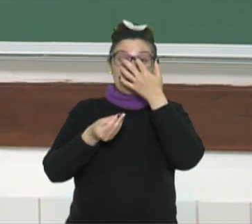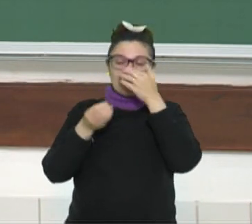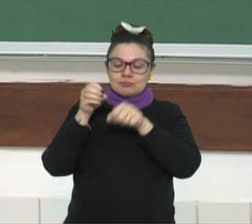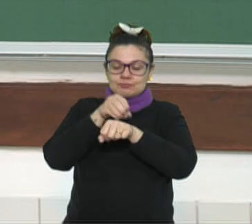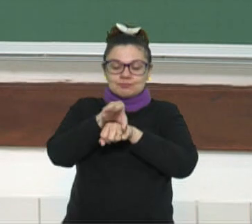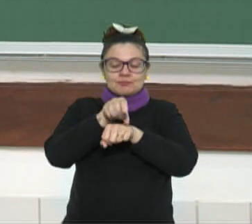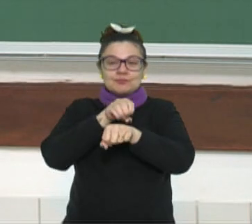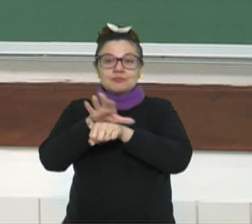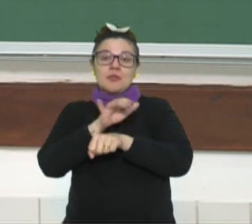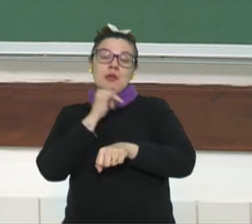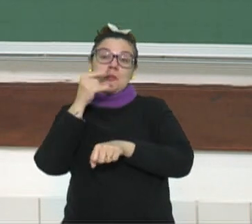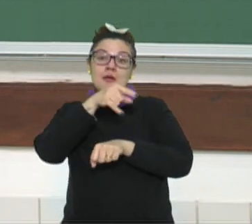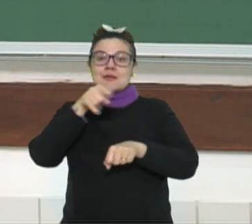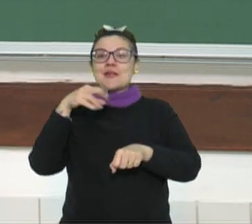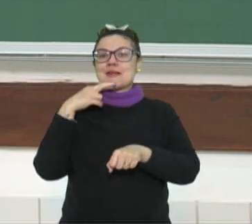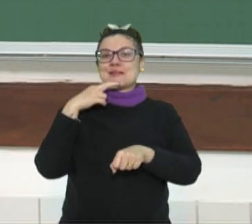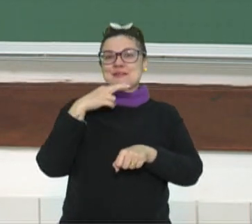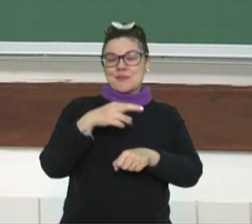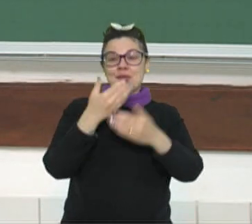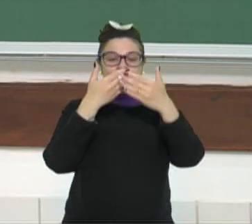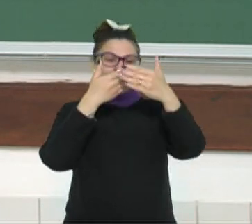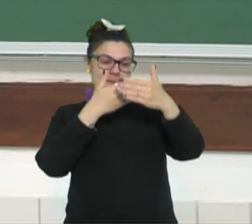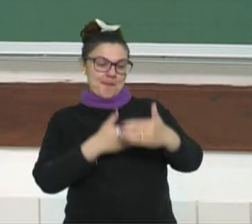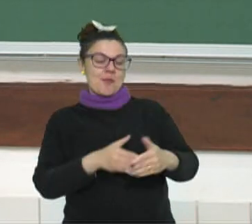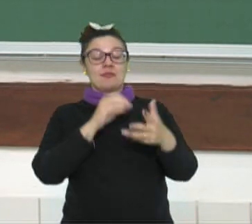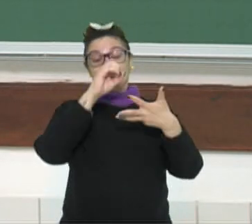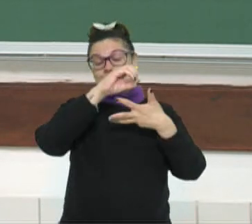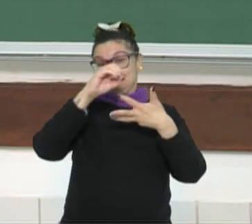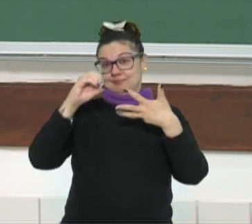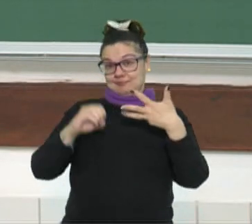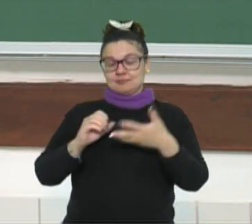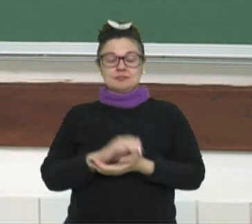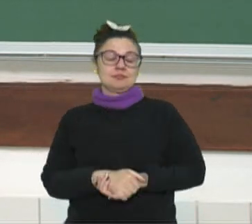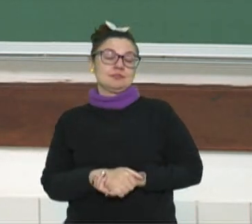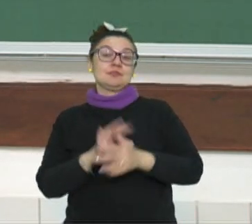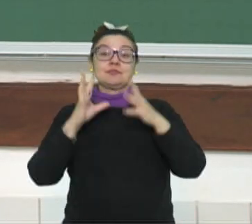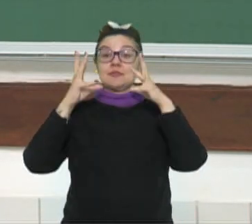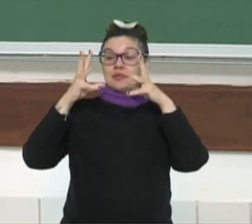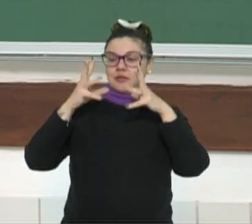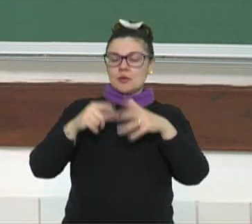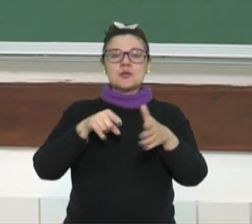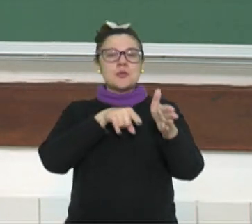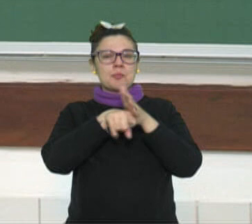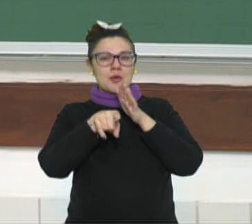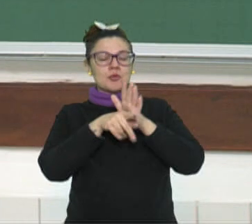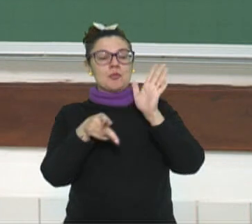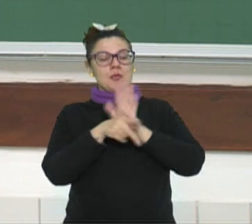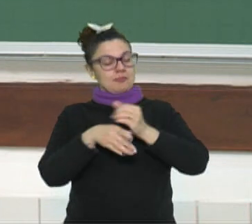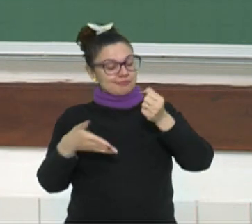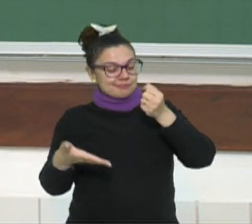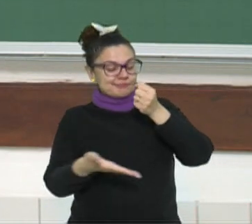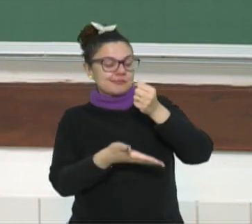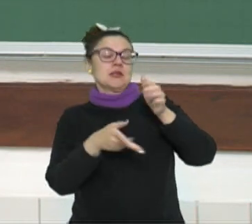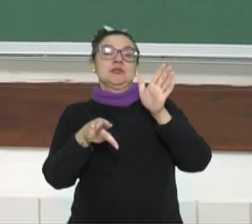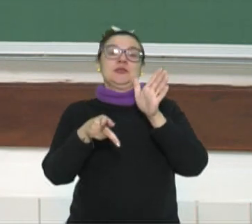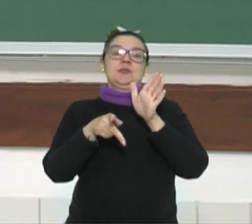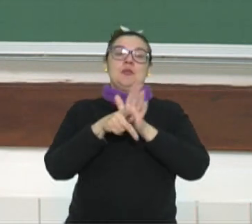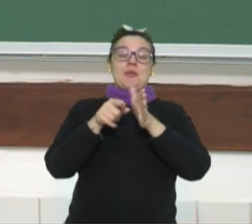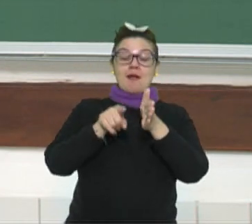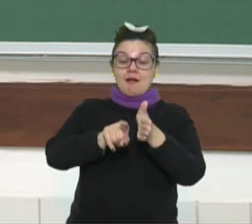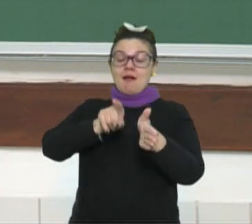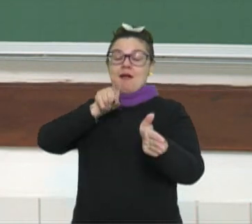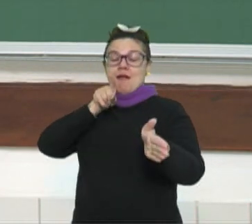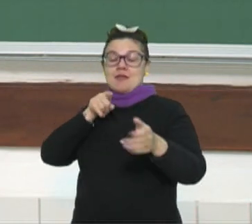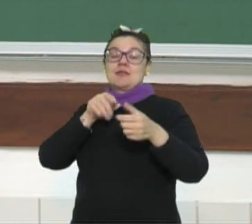dicas importantes para a resolução de uma prova como a do Enem. Todas as questões aqui foram fundamentadas nas questões anteriores